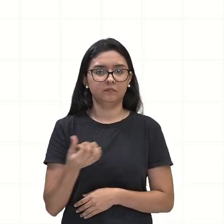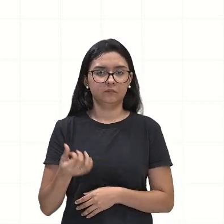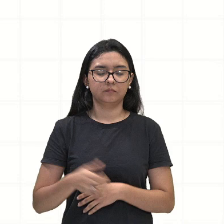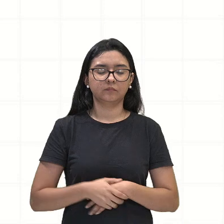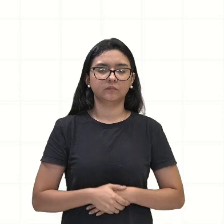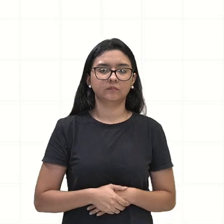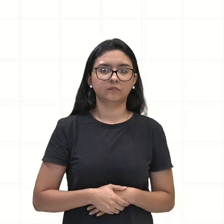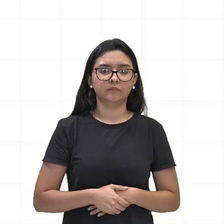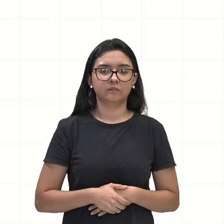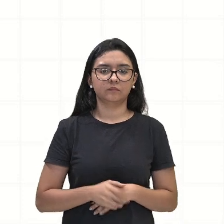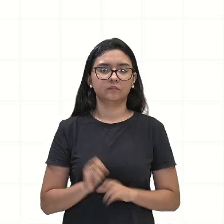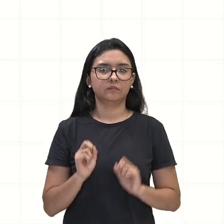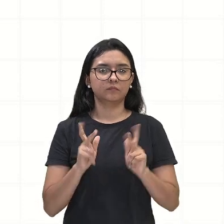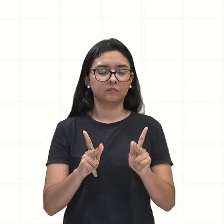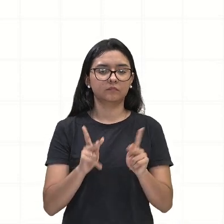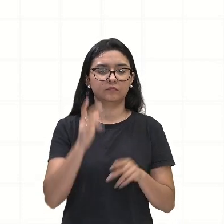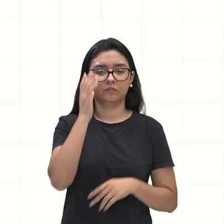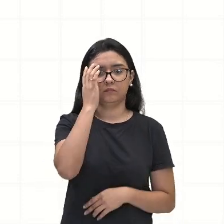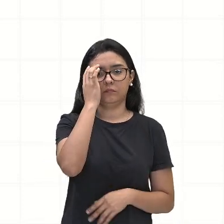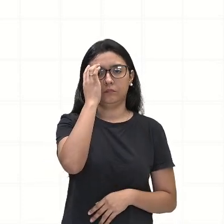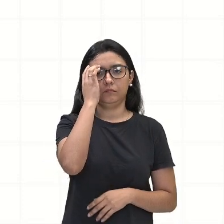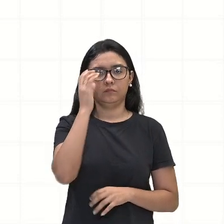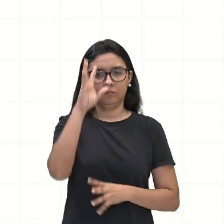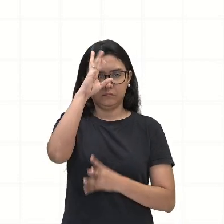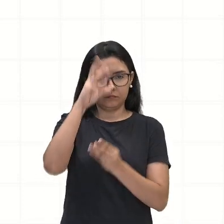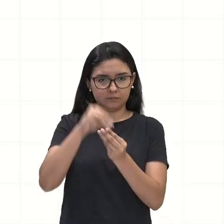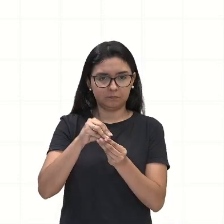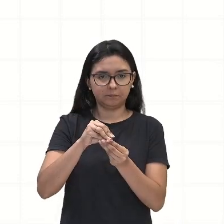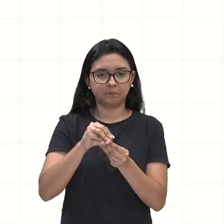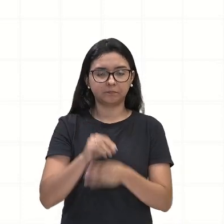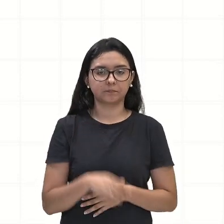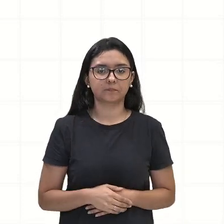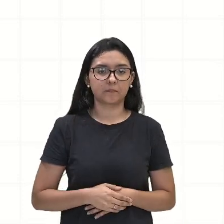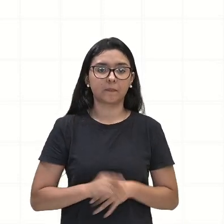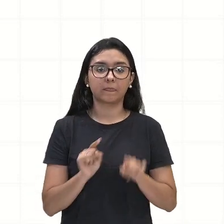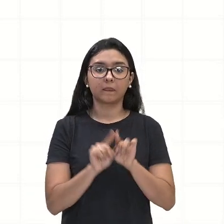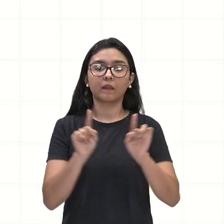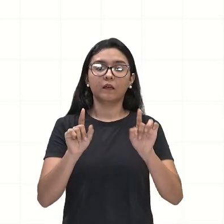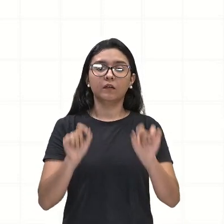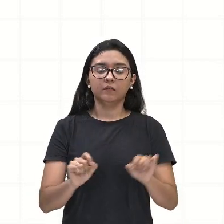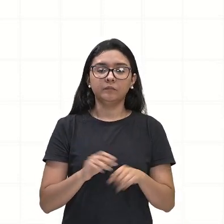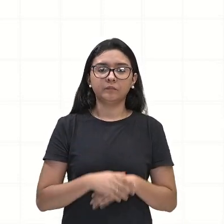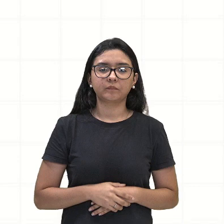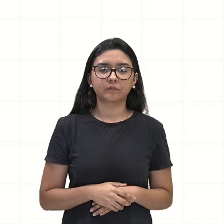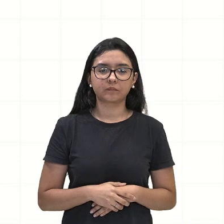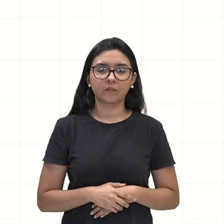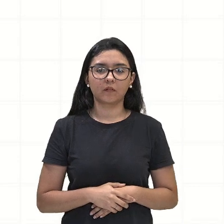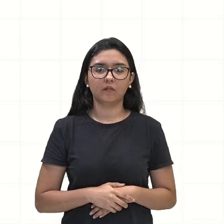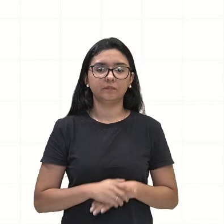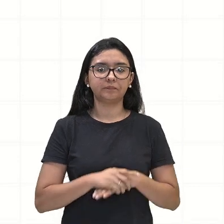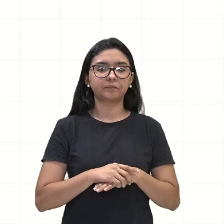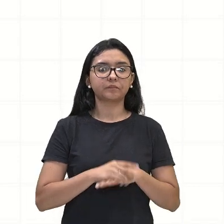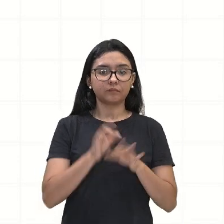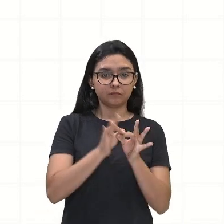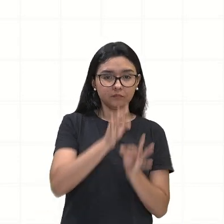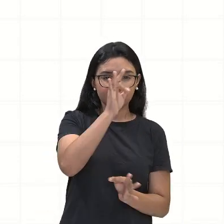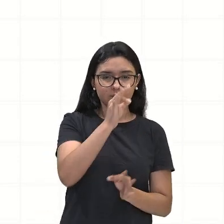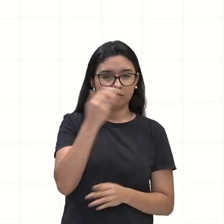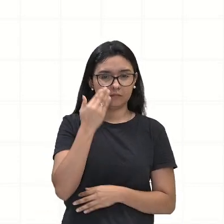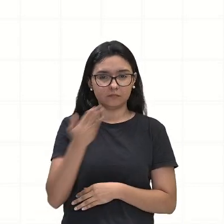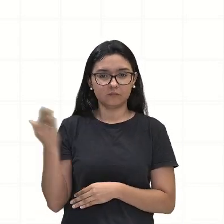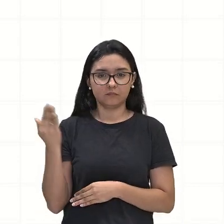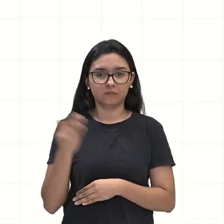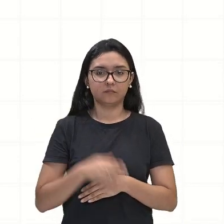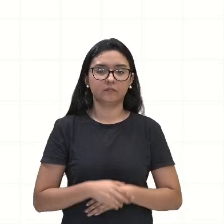0,66666. Correto? Tranquilo? Só que essa medida aqui, ó, ela faz mais sentido